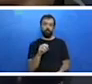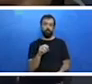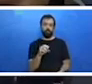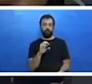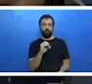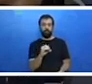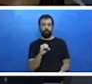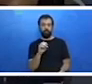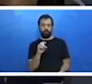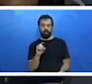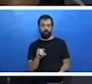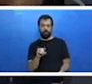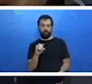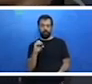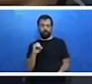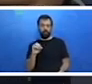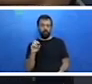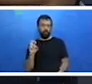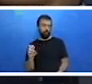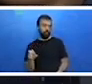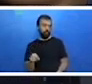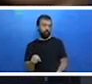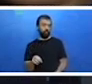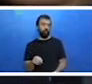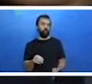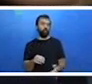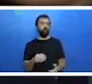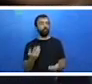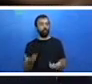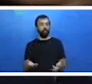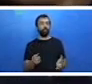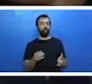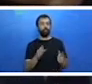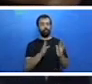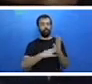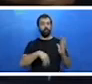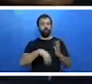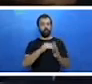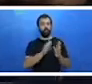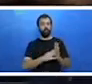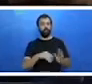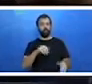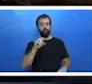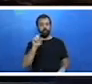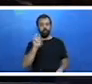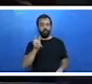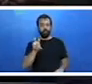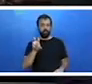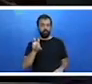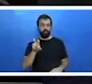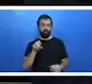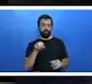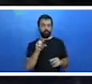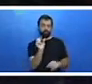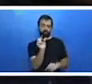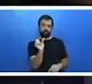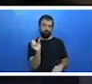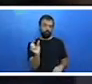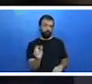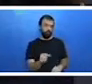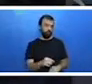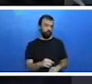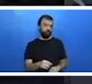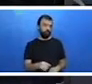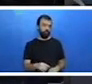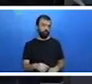já, eu vou pintar 5 quadradinhos e vou pôr a leitura. Aqui eu quero 78